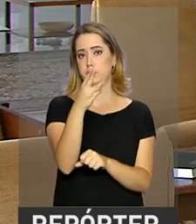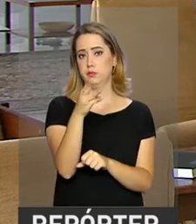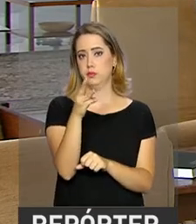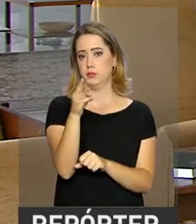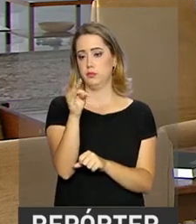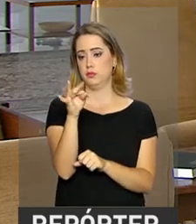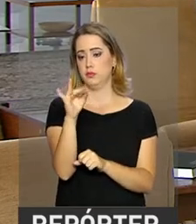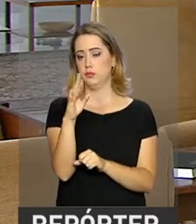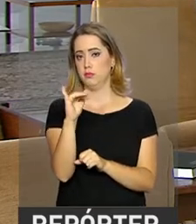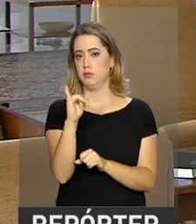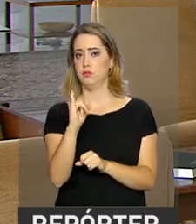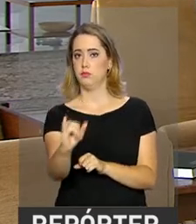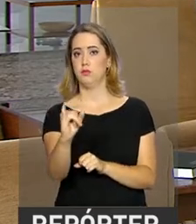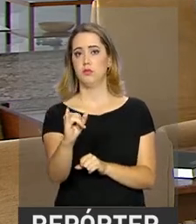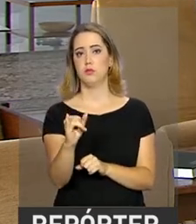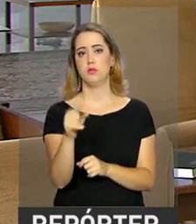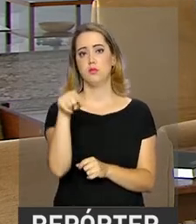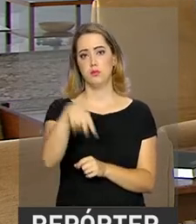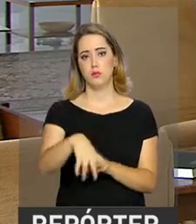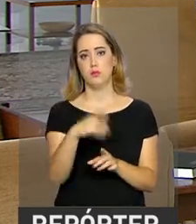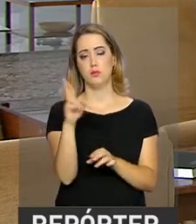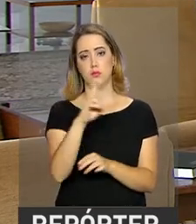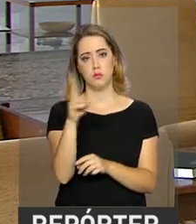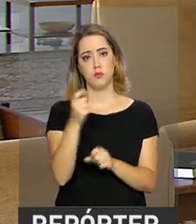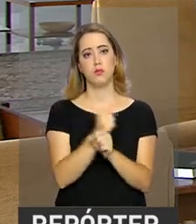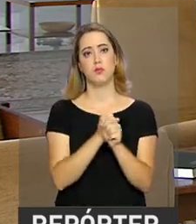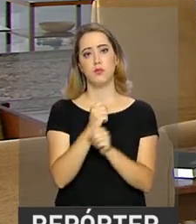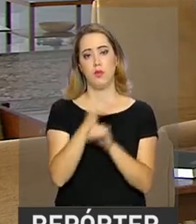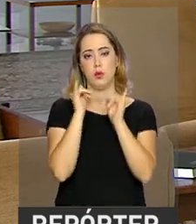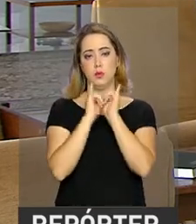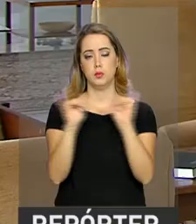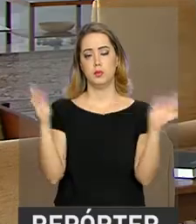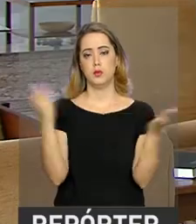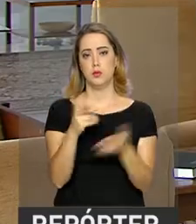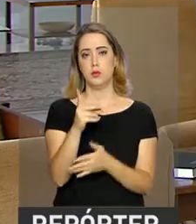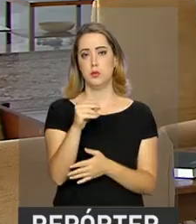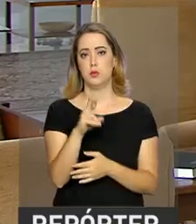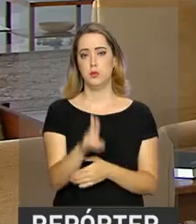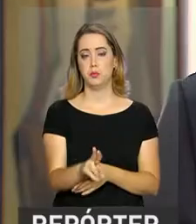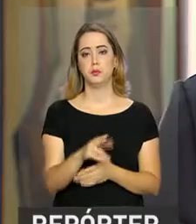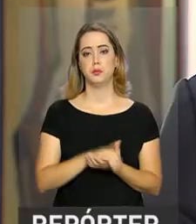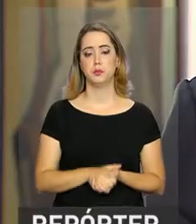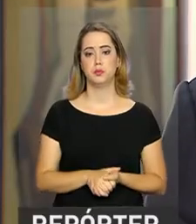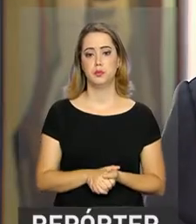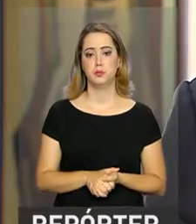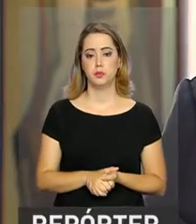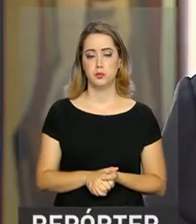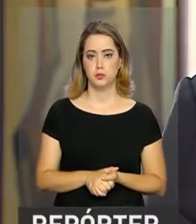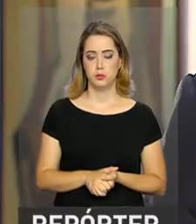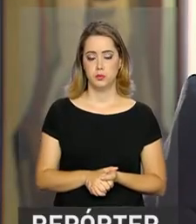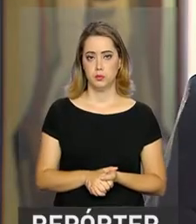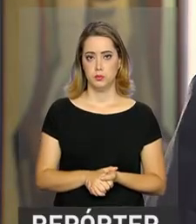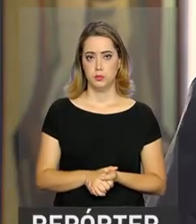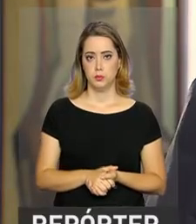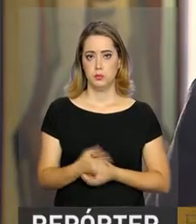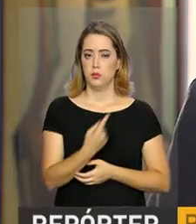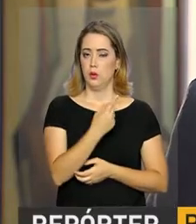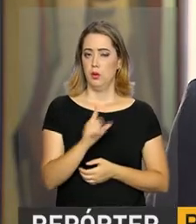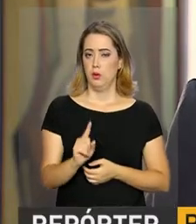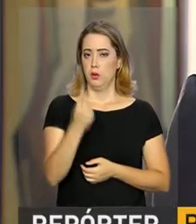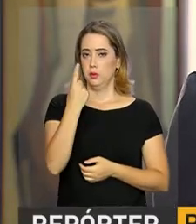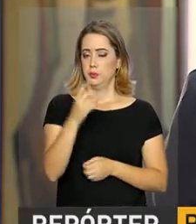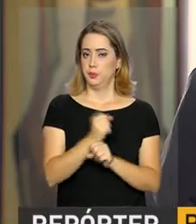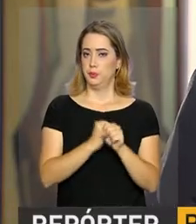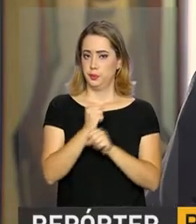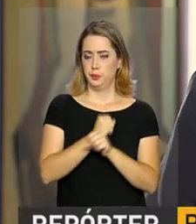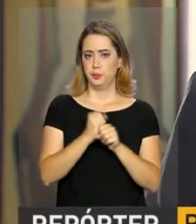trilhões e meio de reais para este ano foi publicada hoje no diário oficial da união o primeiro ano com teto que ele é muito importante que garante